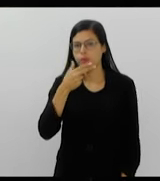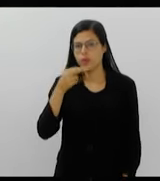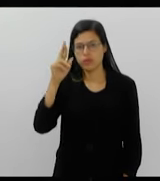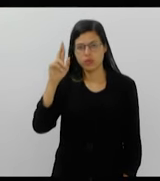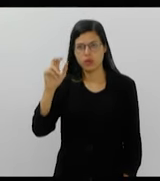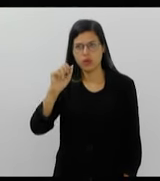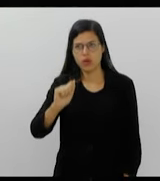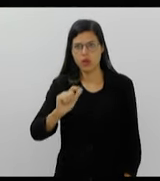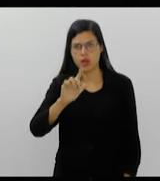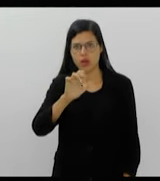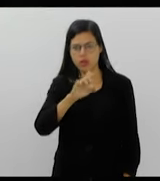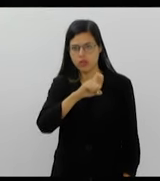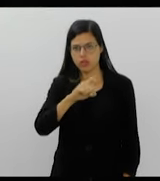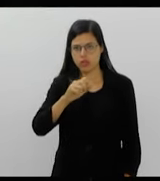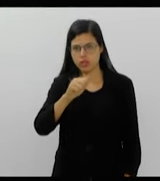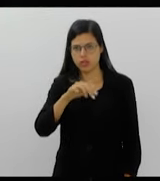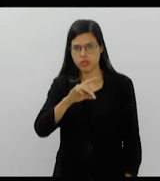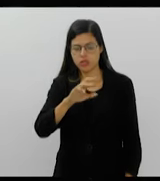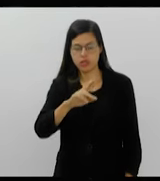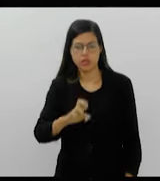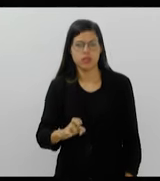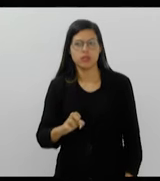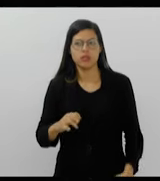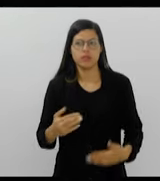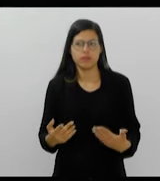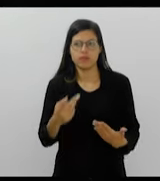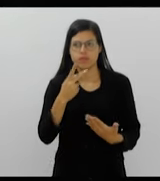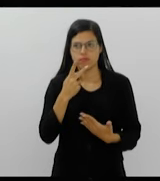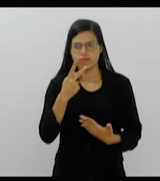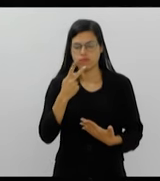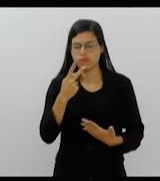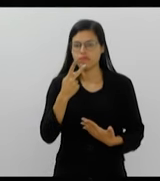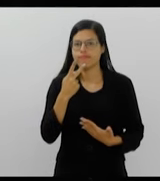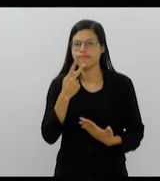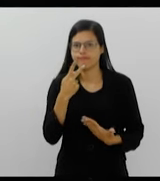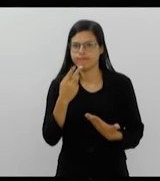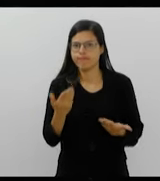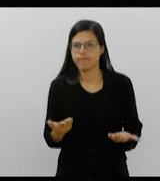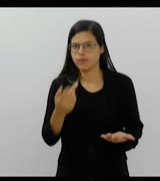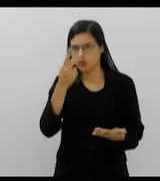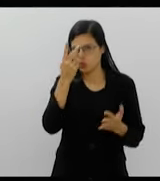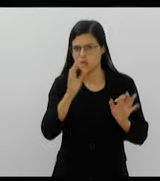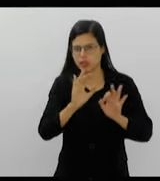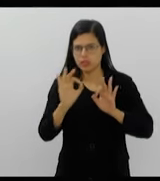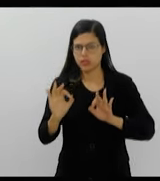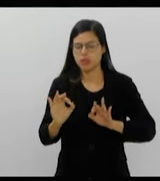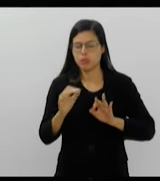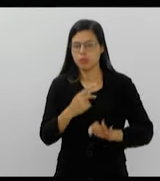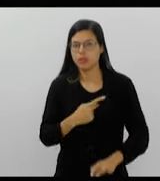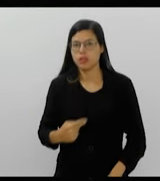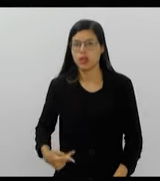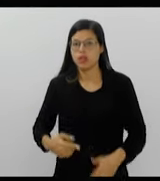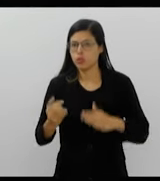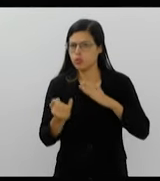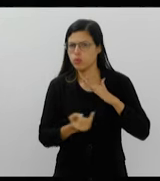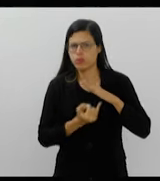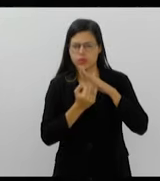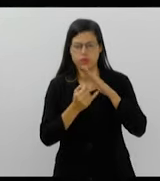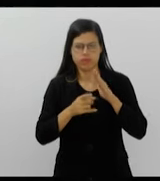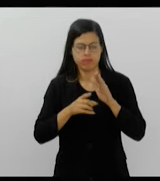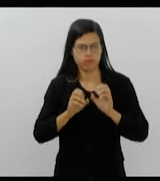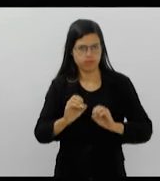Vale. Eu devo dizer, senhor presidente, e demais pessoas que me assistem, que as instituições de ensino e